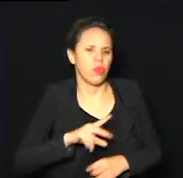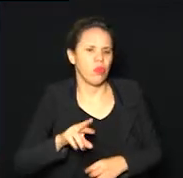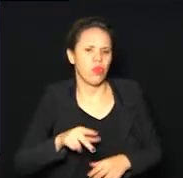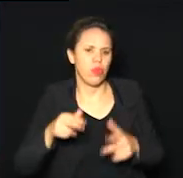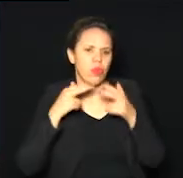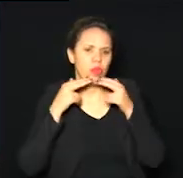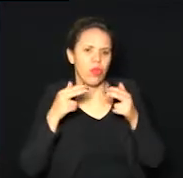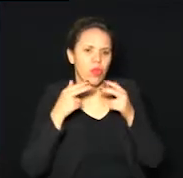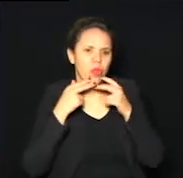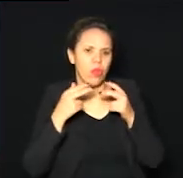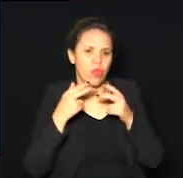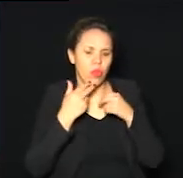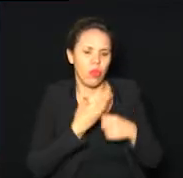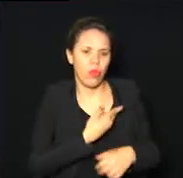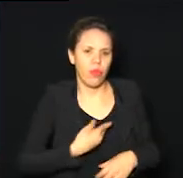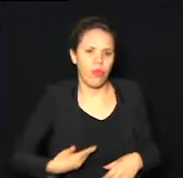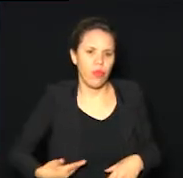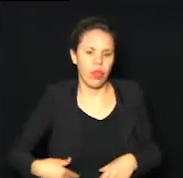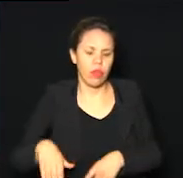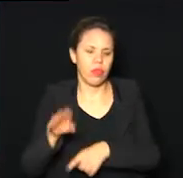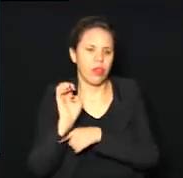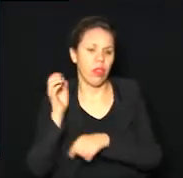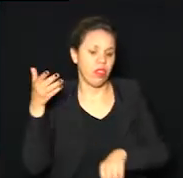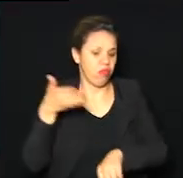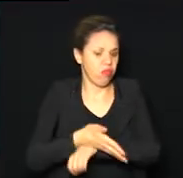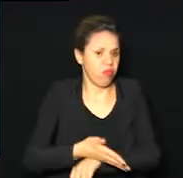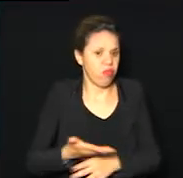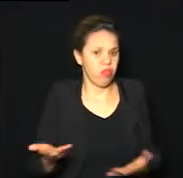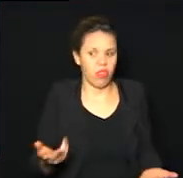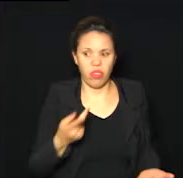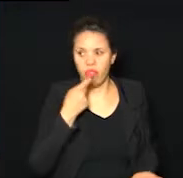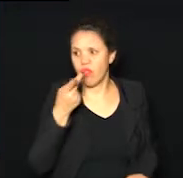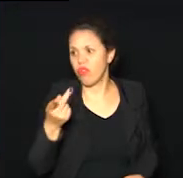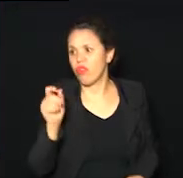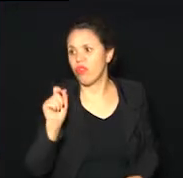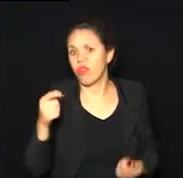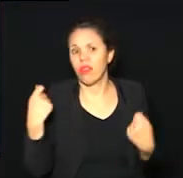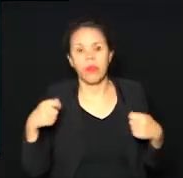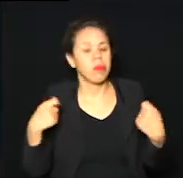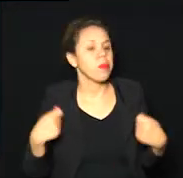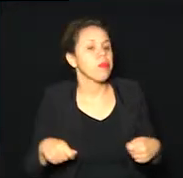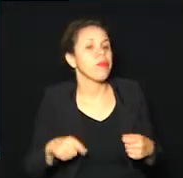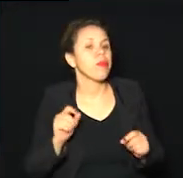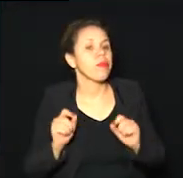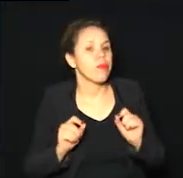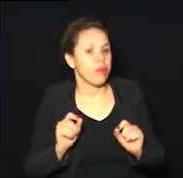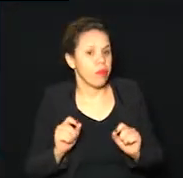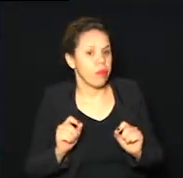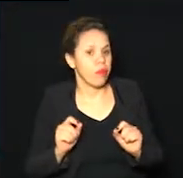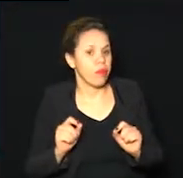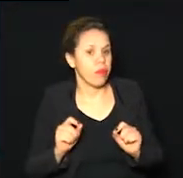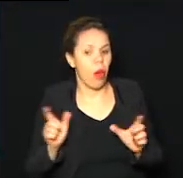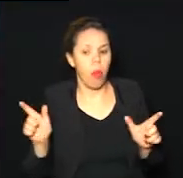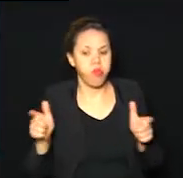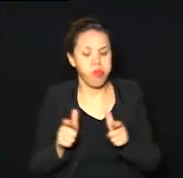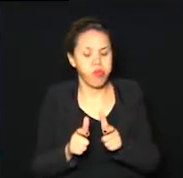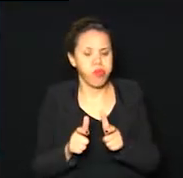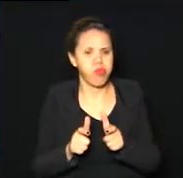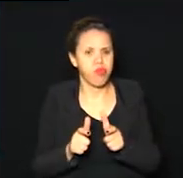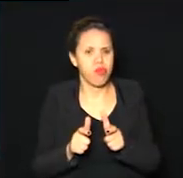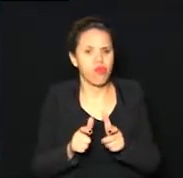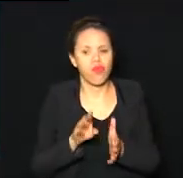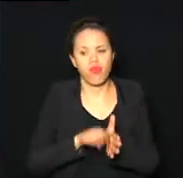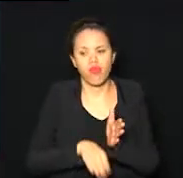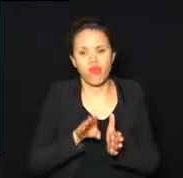O governo de Estado que entrou, inclusive, entrou dizendo que precisava diminuir ou enxugar a